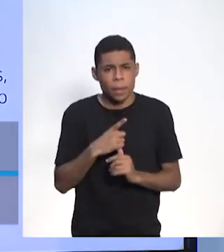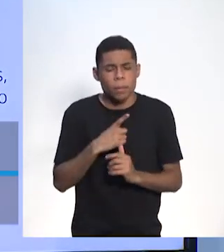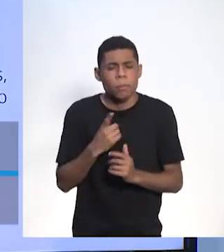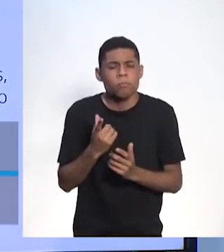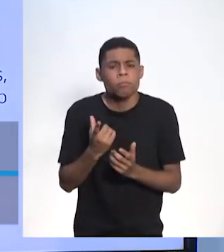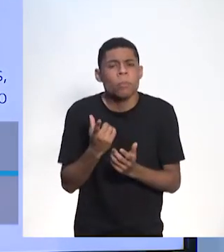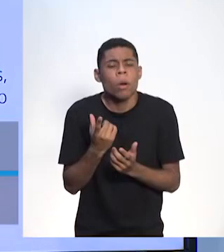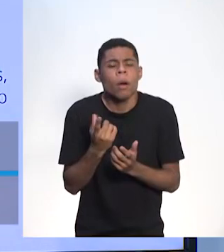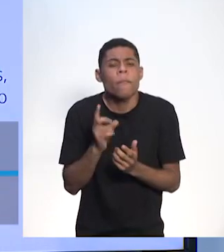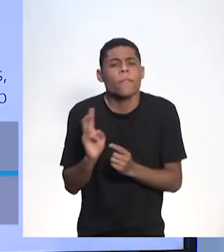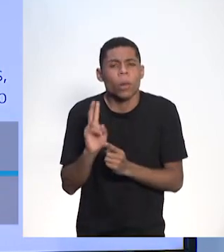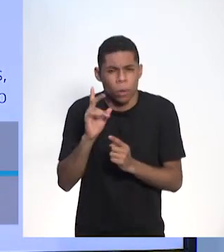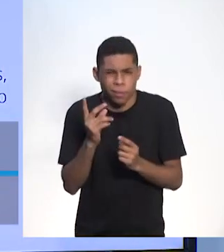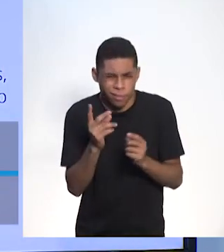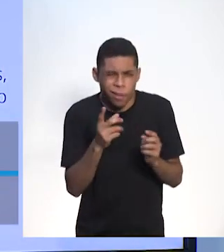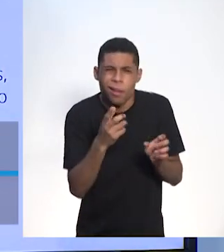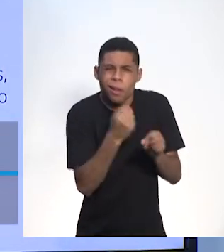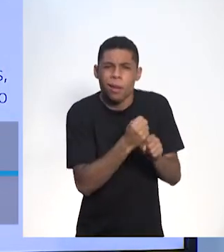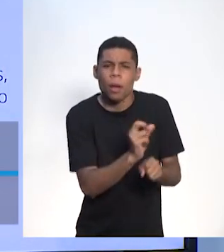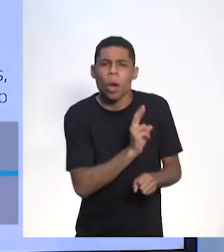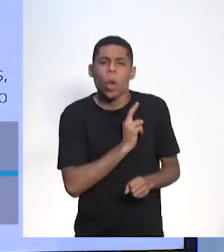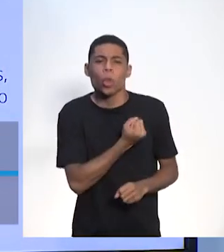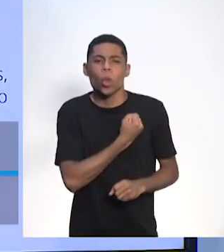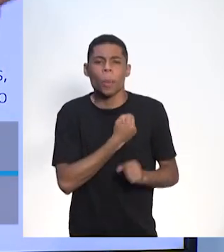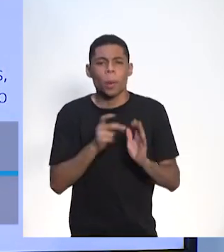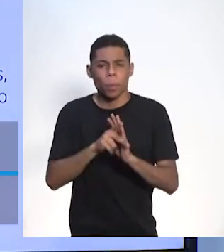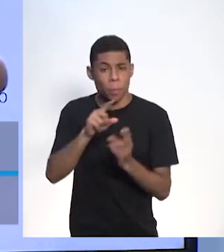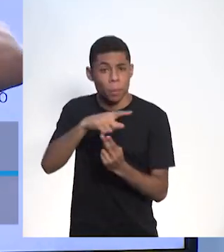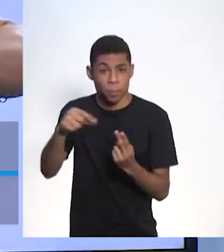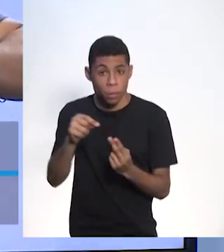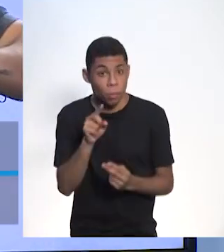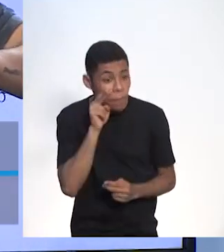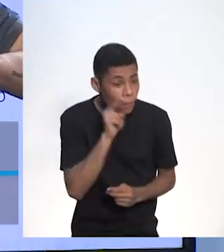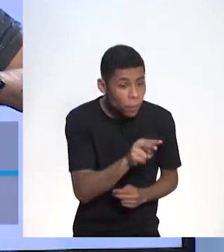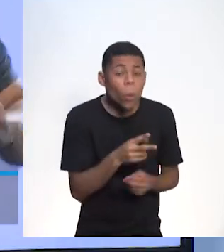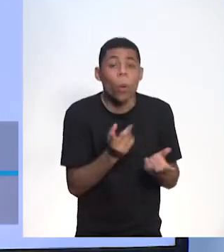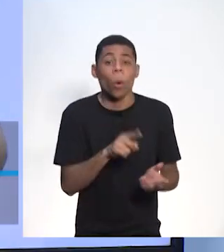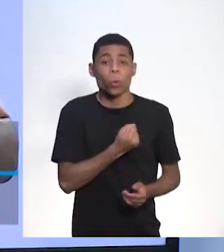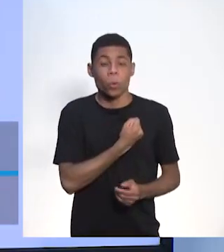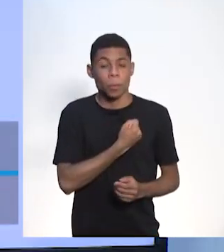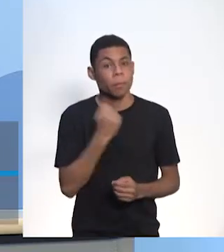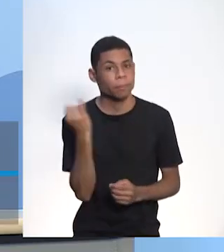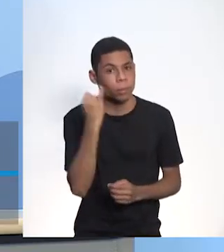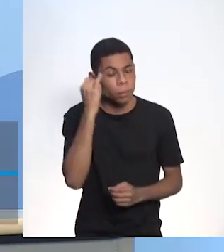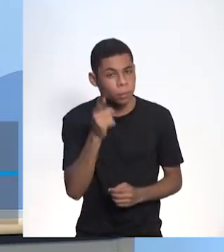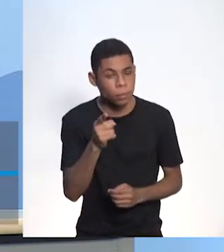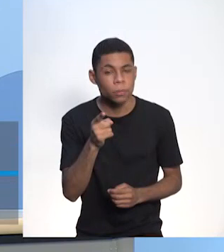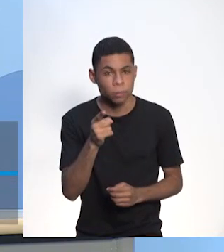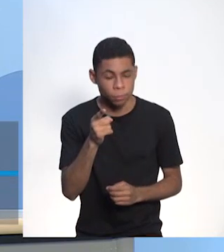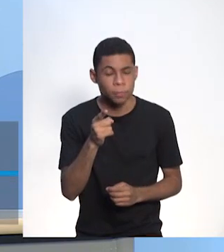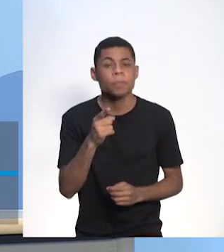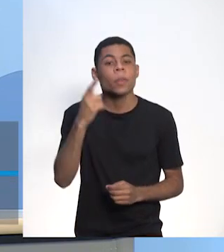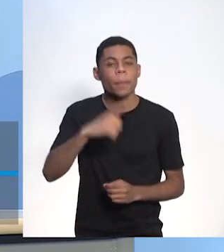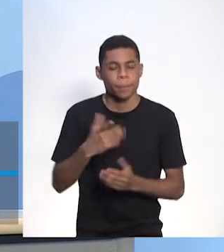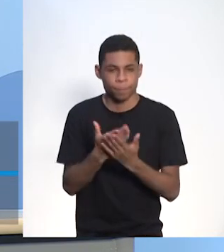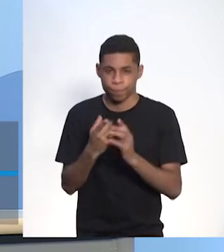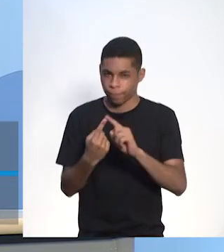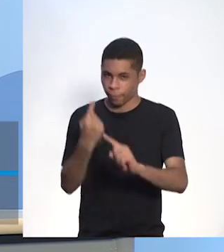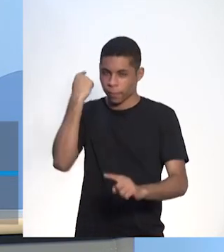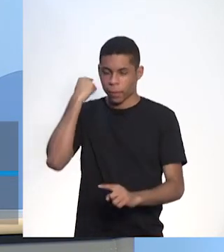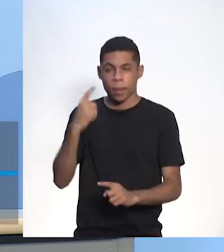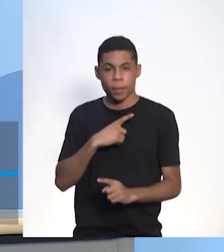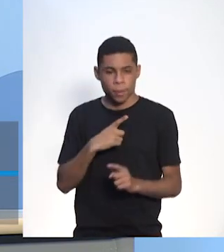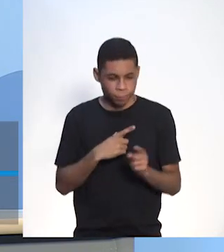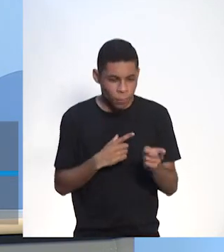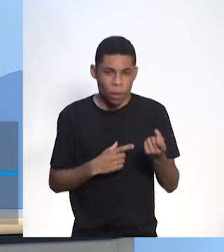π, porque você vai ter que utilizar o que está na questão, tá bom? Isso é importante falar. Sim, tá? em aulas anteriores, eles já utilizaram o valor